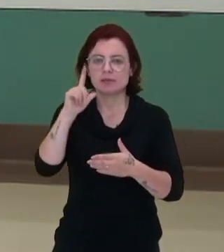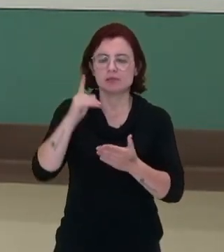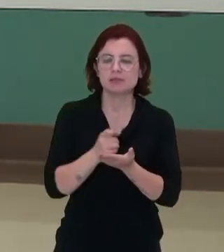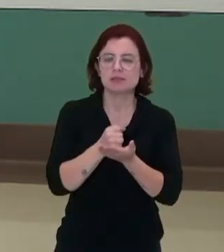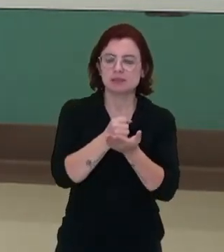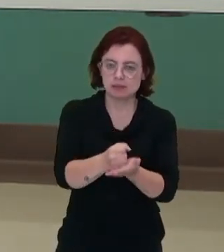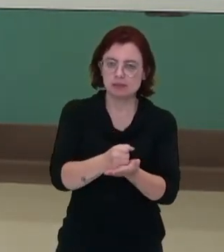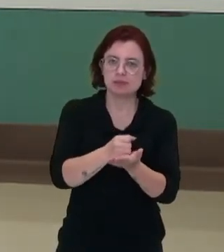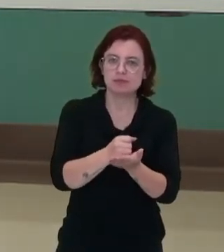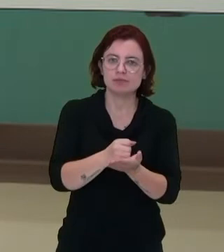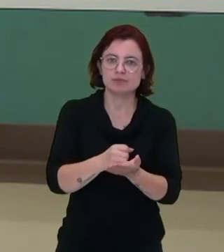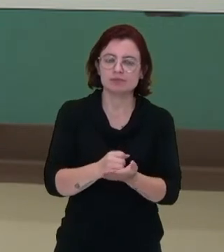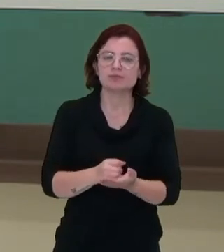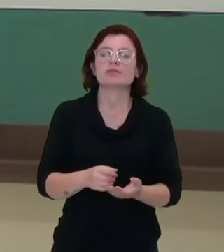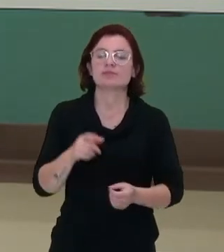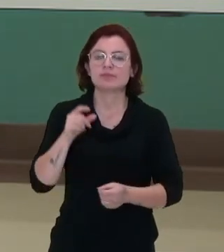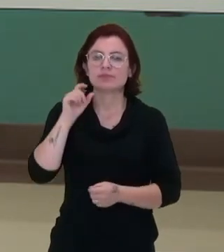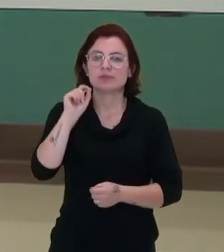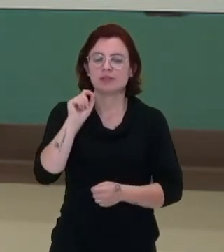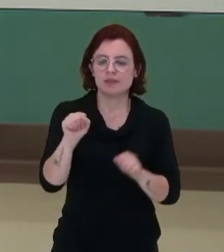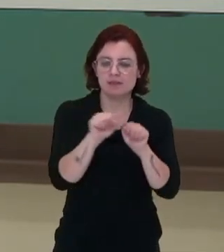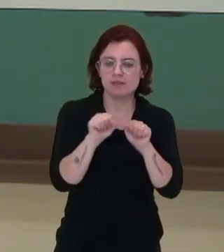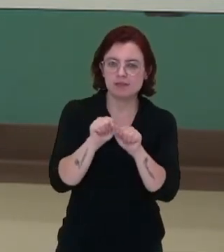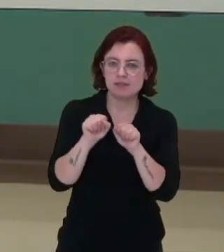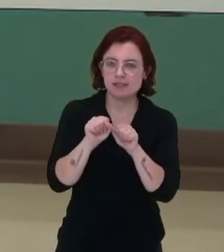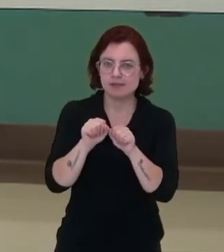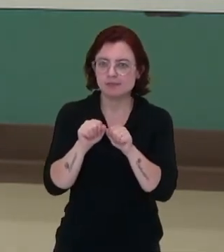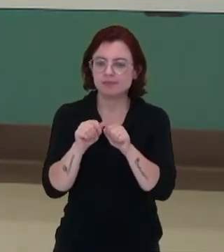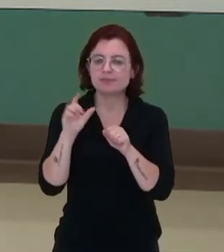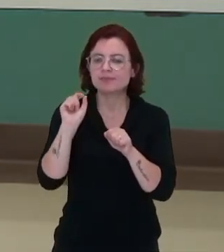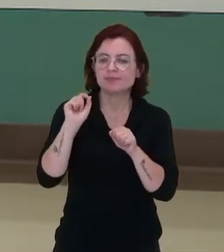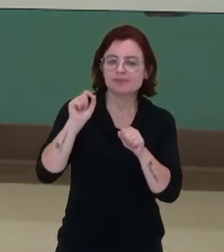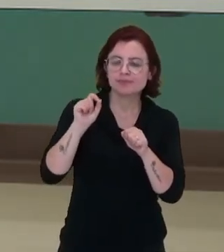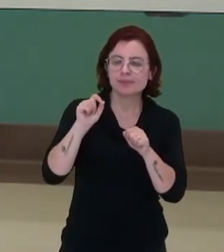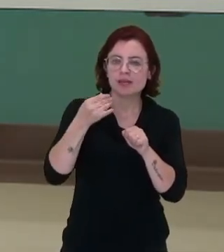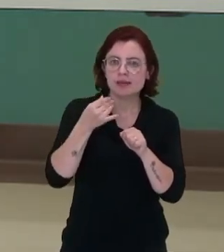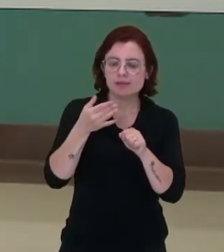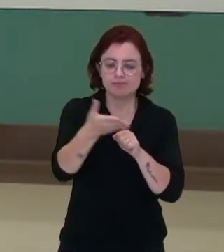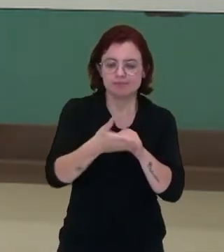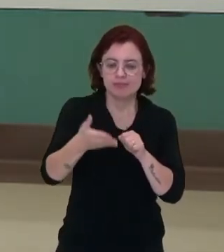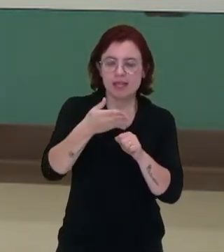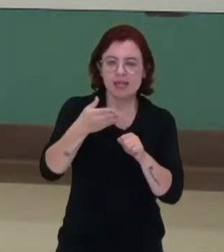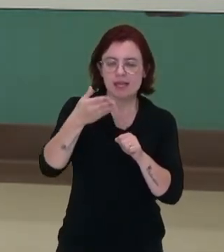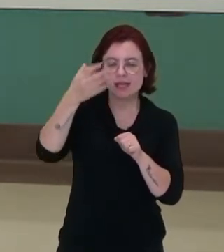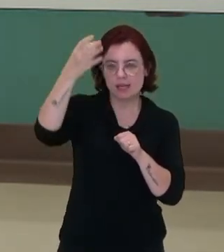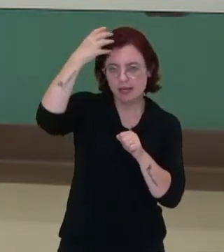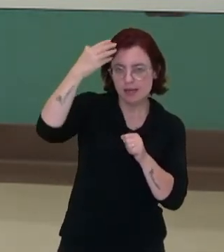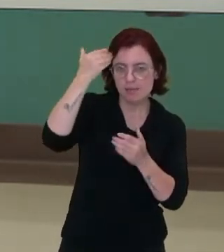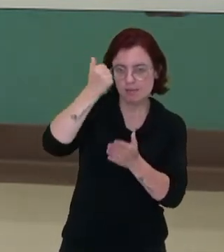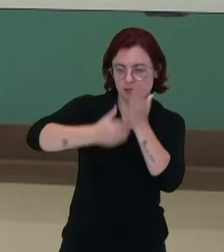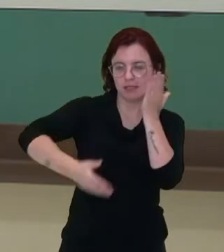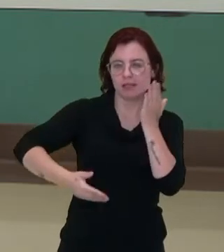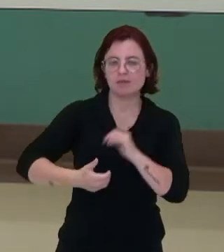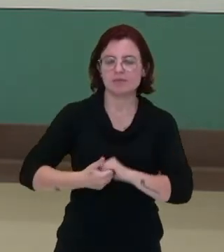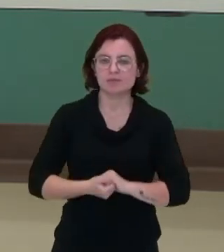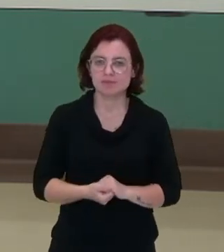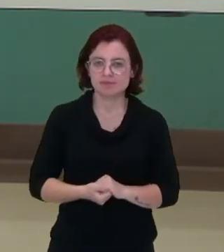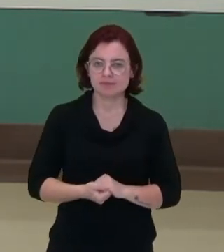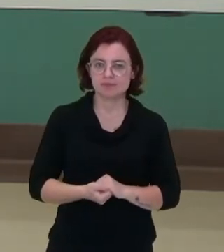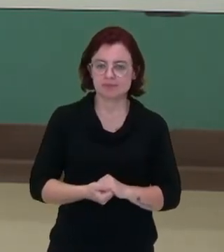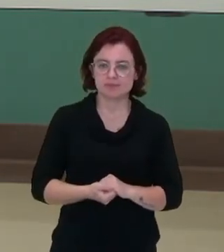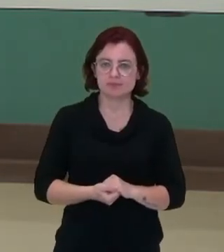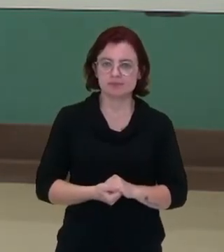você consiga armar essa cilada, essa armadilha para o rei e chegar no xeque-mate,